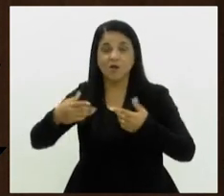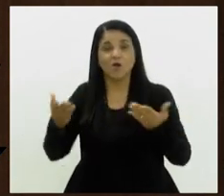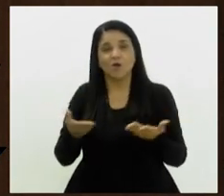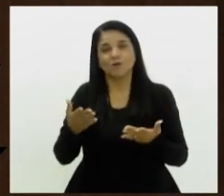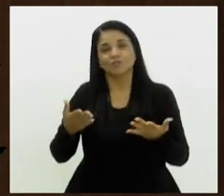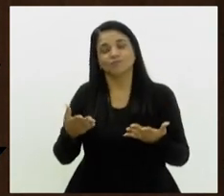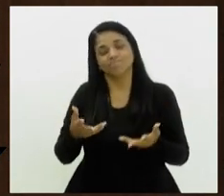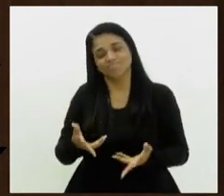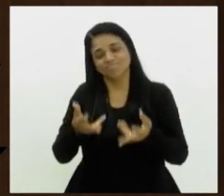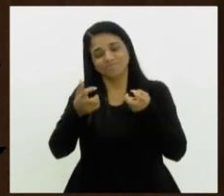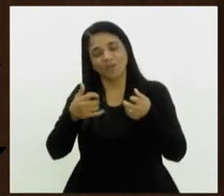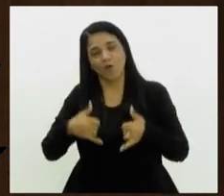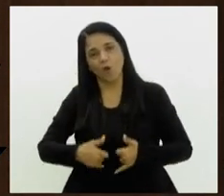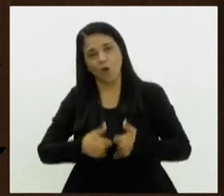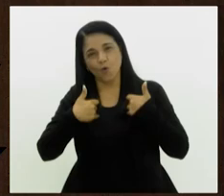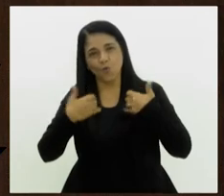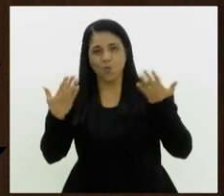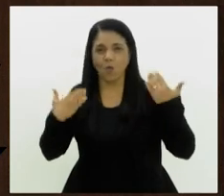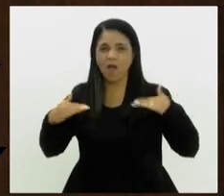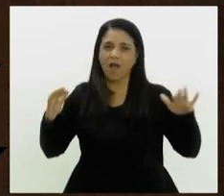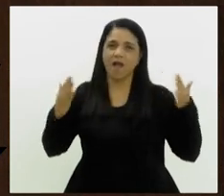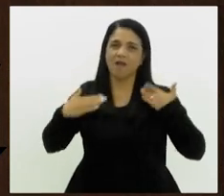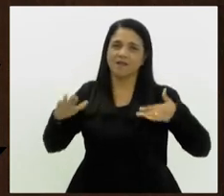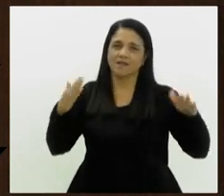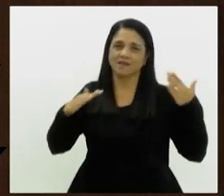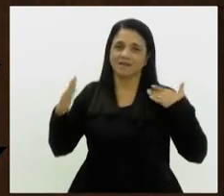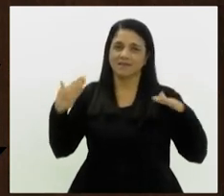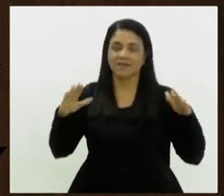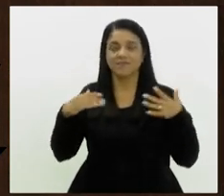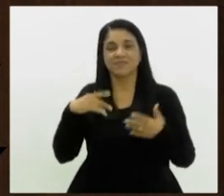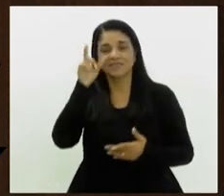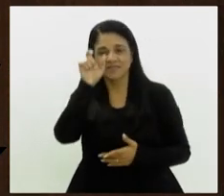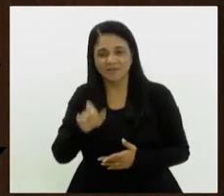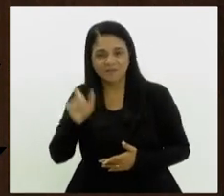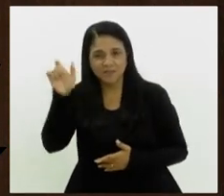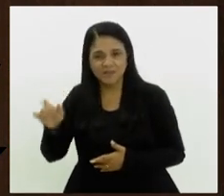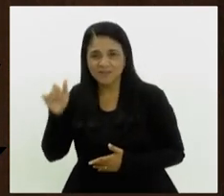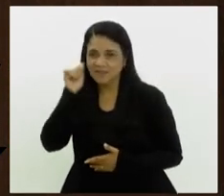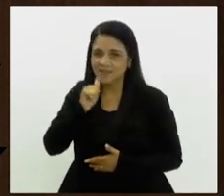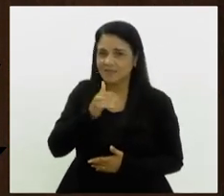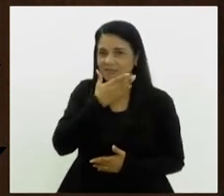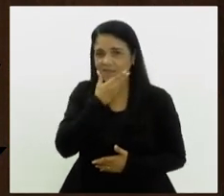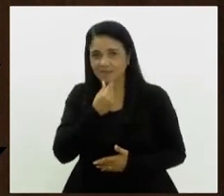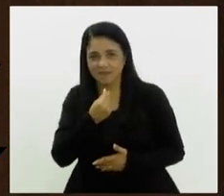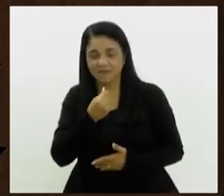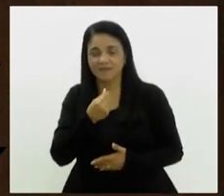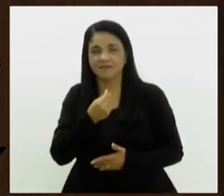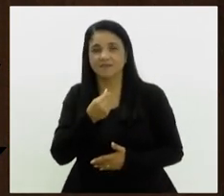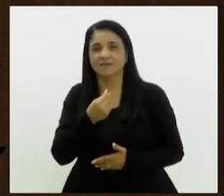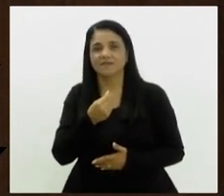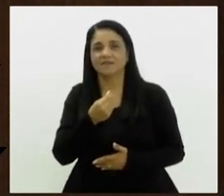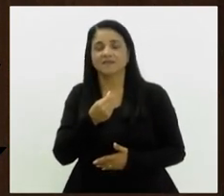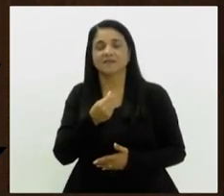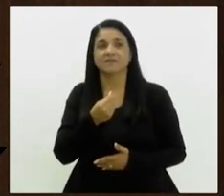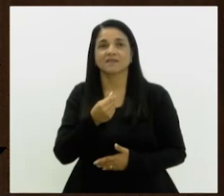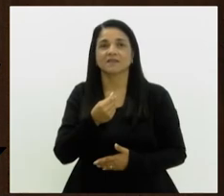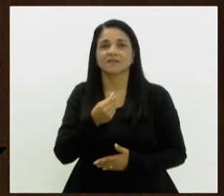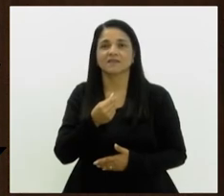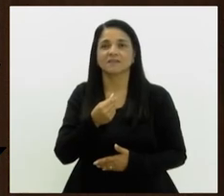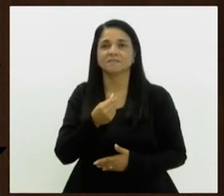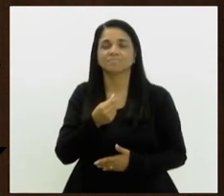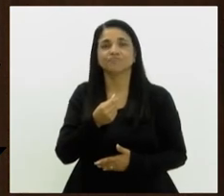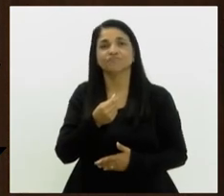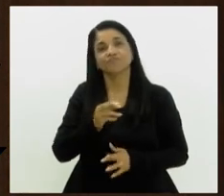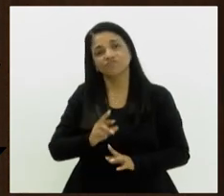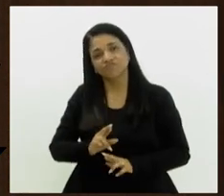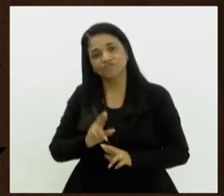orgulho e uma alegria imensa deputadas e deputados que não são, que são